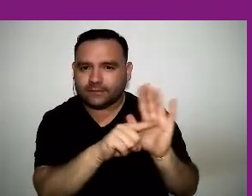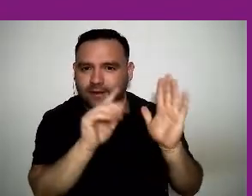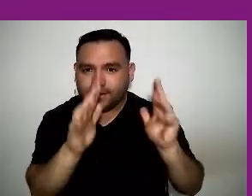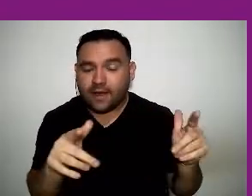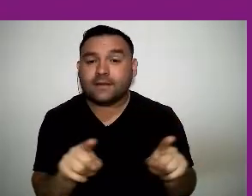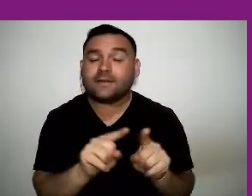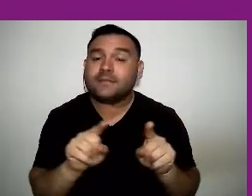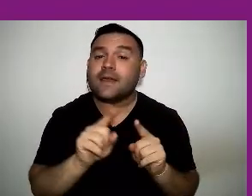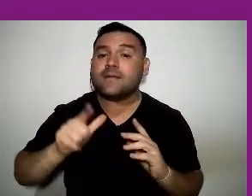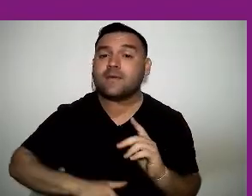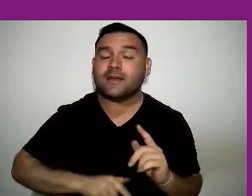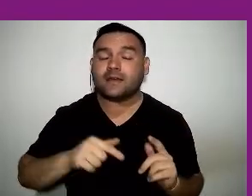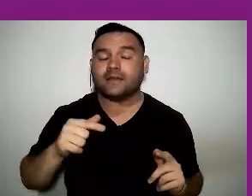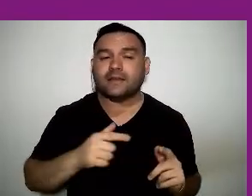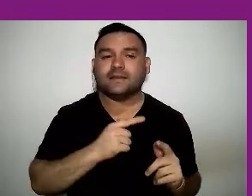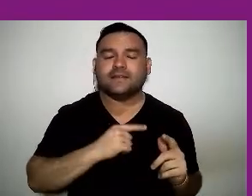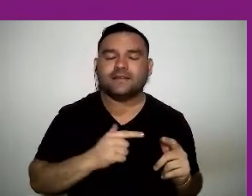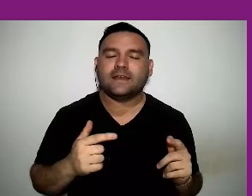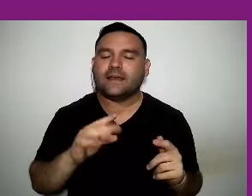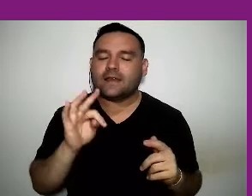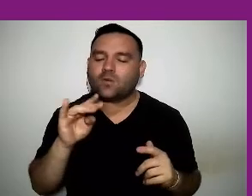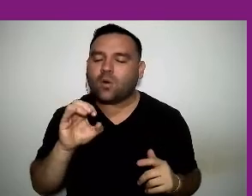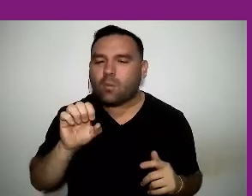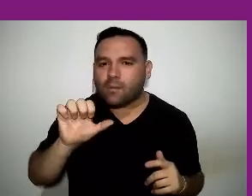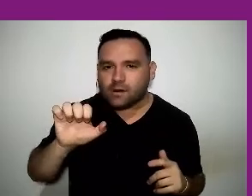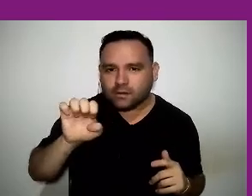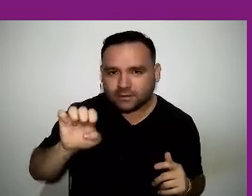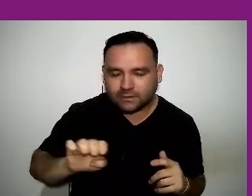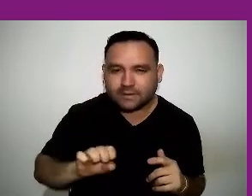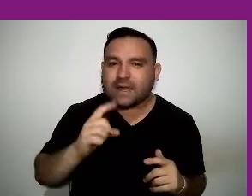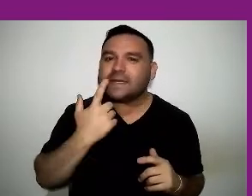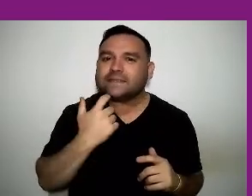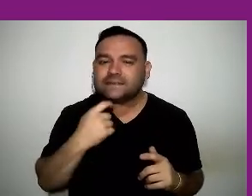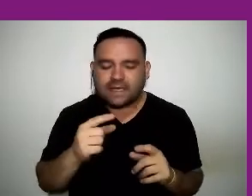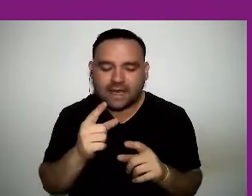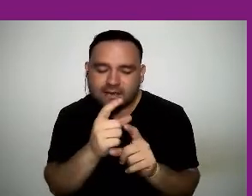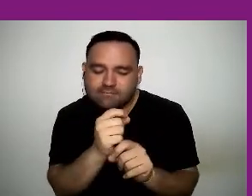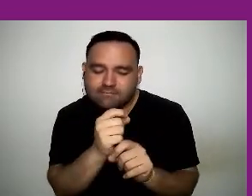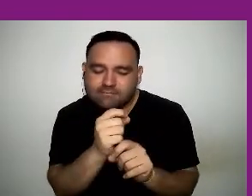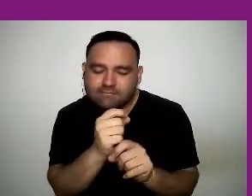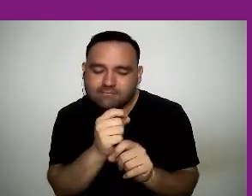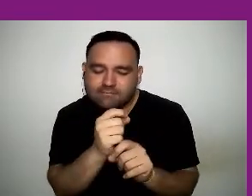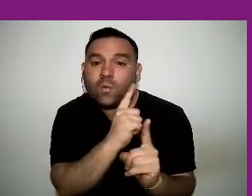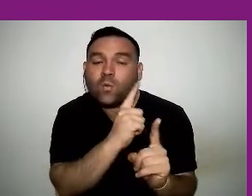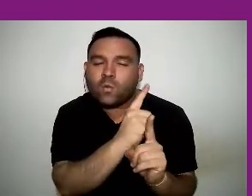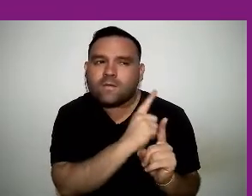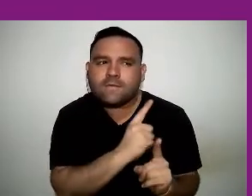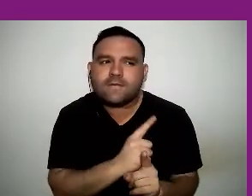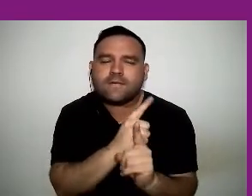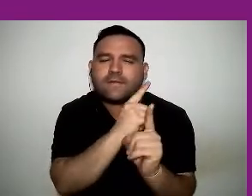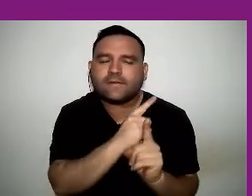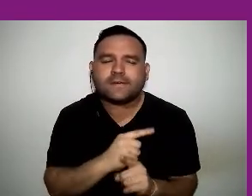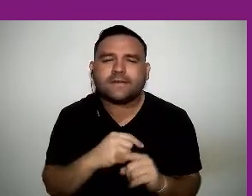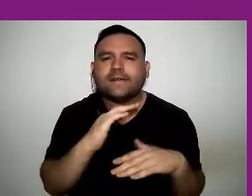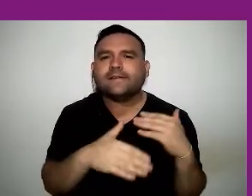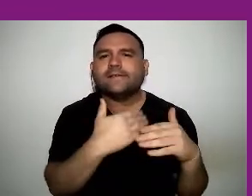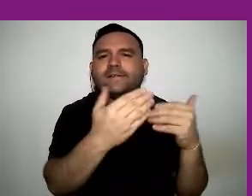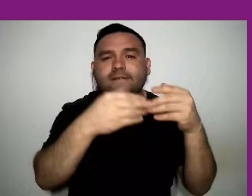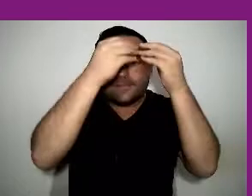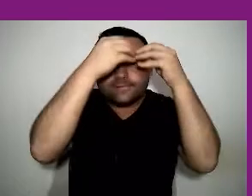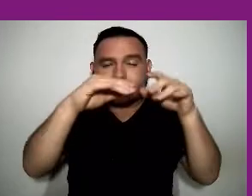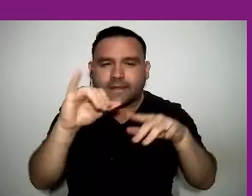Além disso, as micro e macrotromboses foram observadas e acarretaram